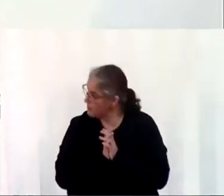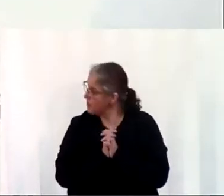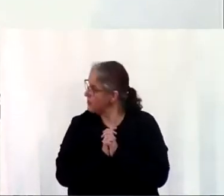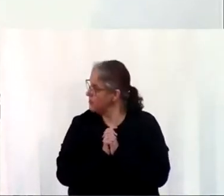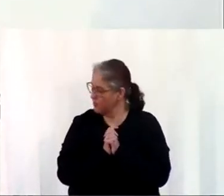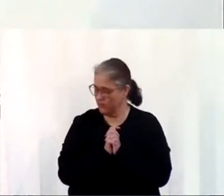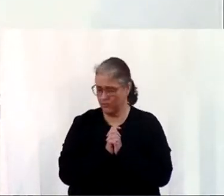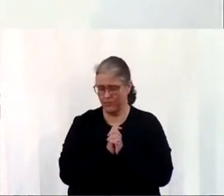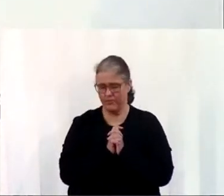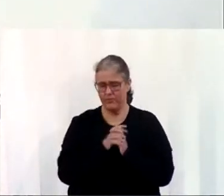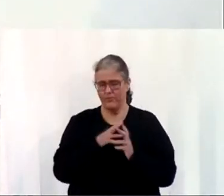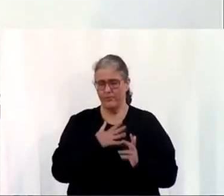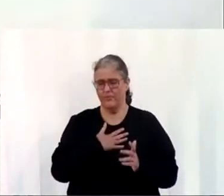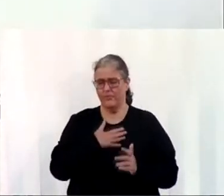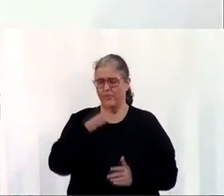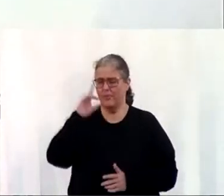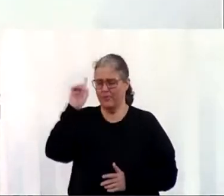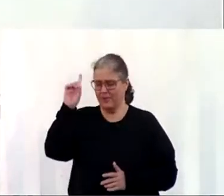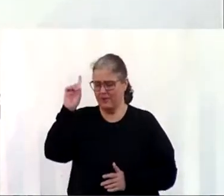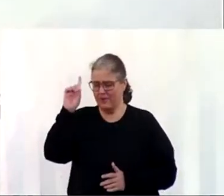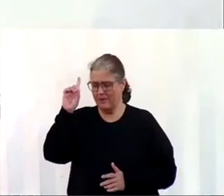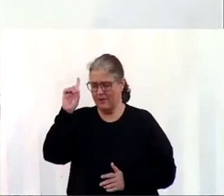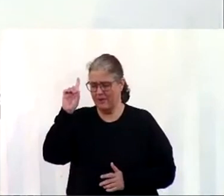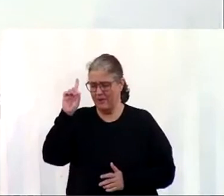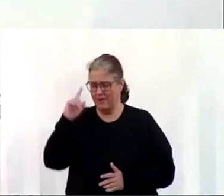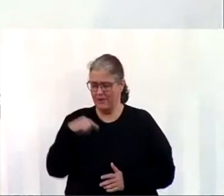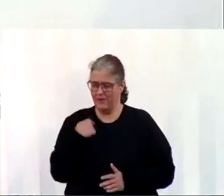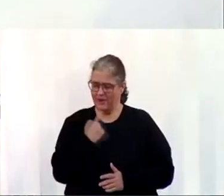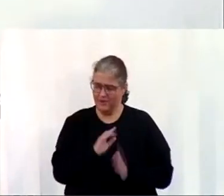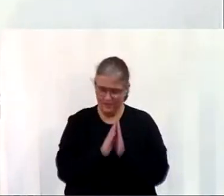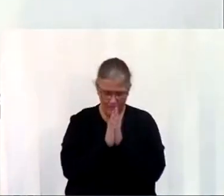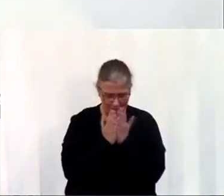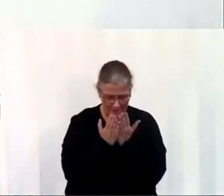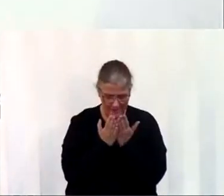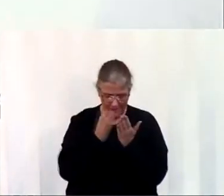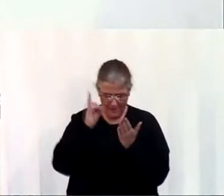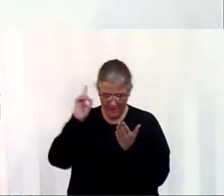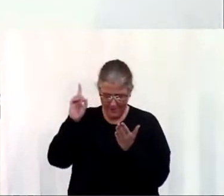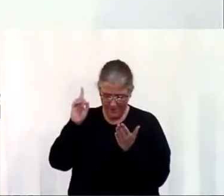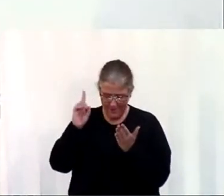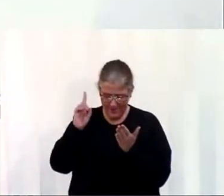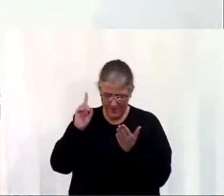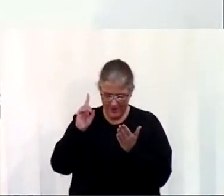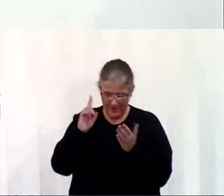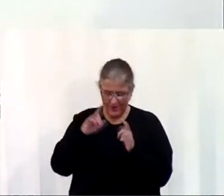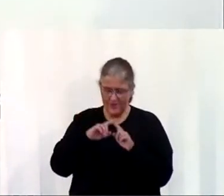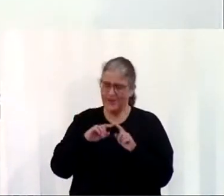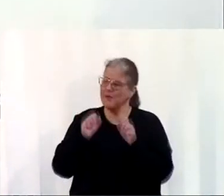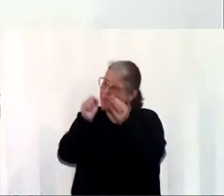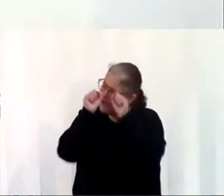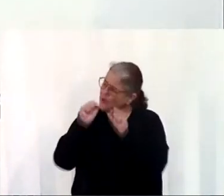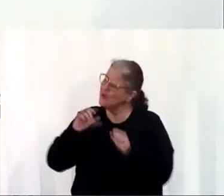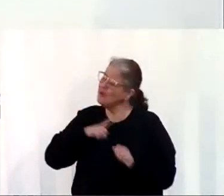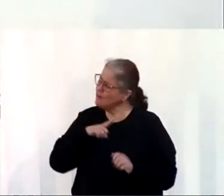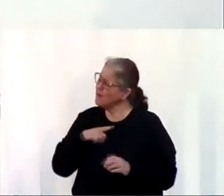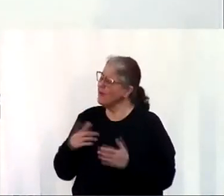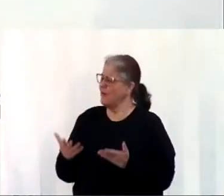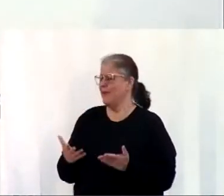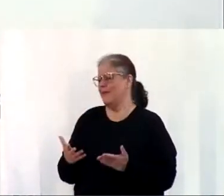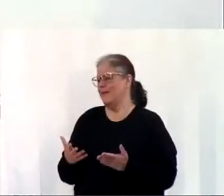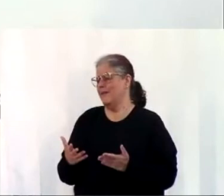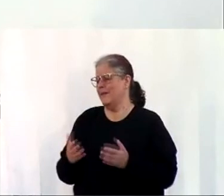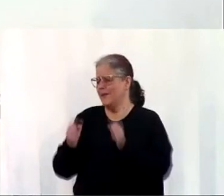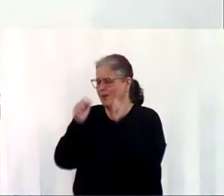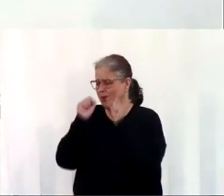Senhor Deus, a Tua palavra, Senhor, que poder tem a Tua palavra, Senhor? O